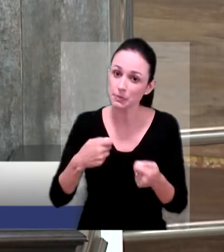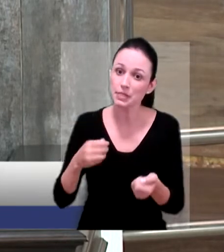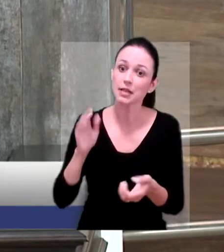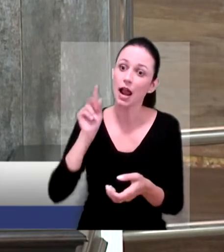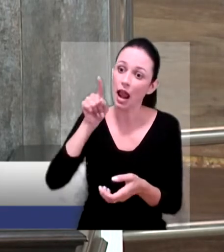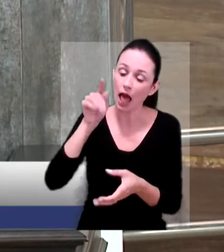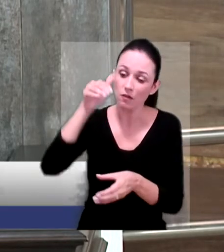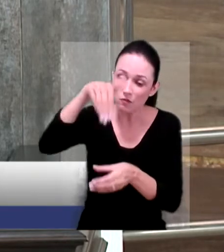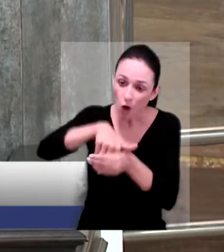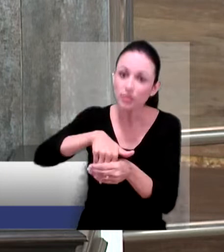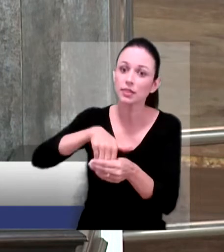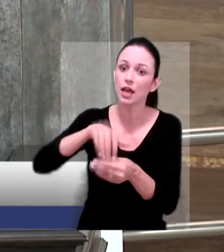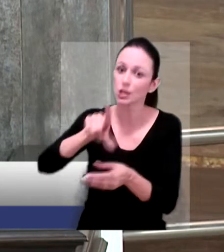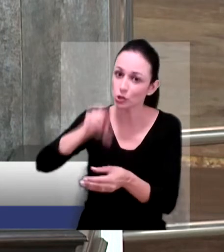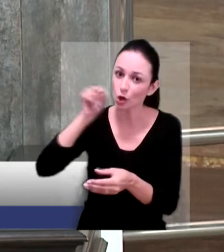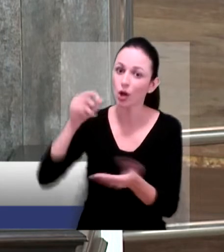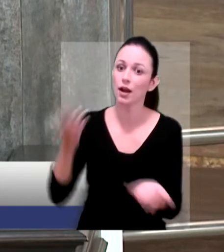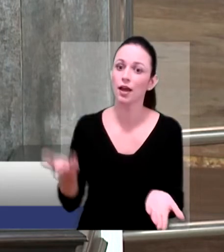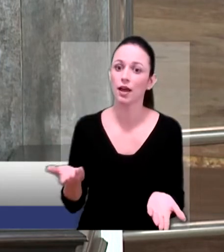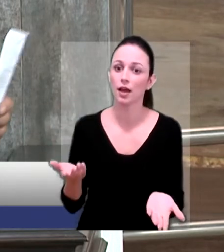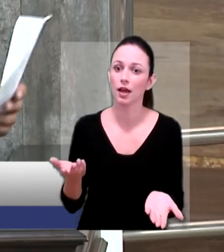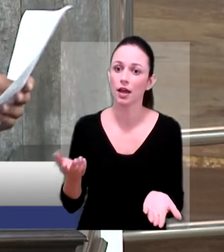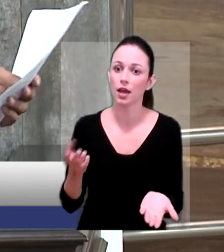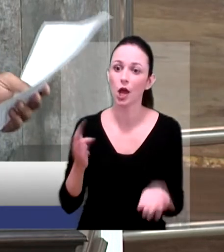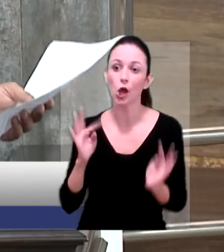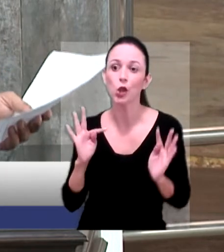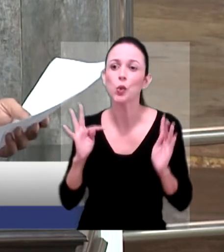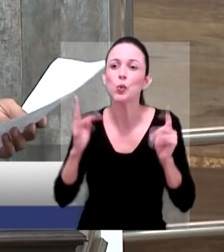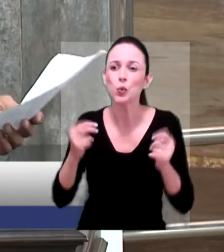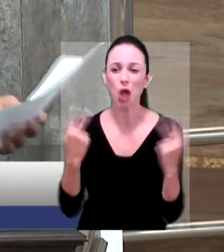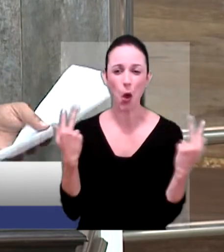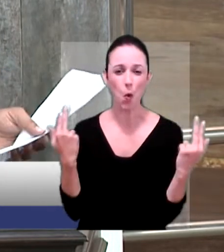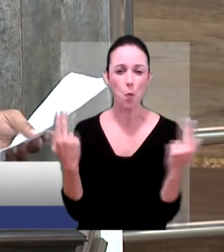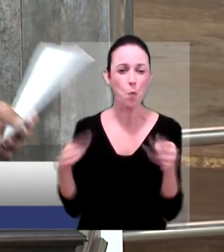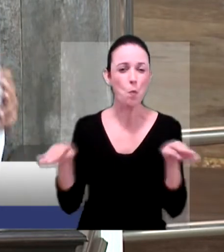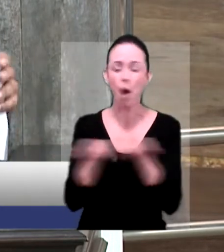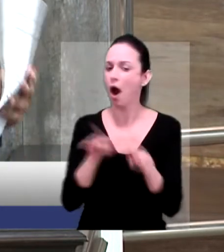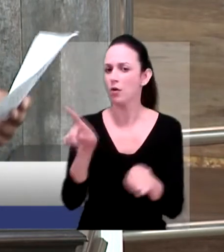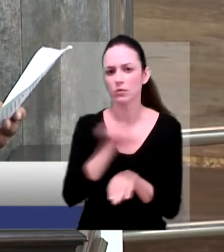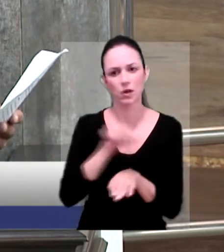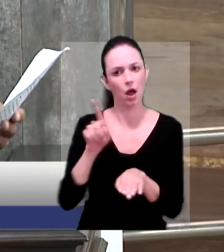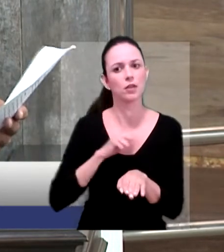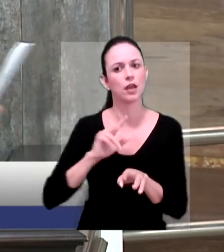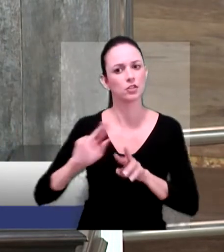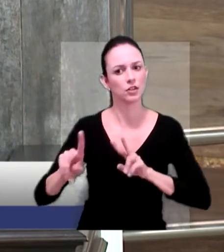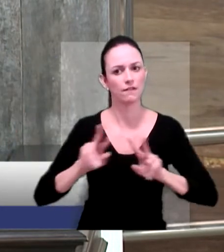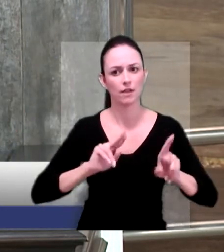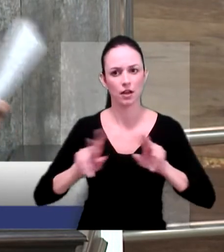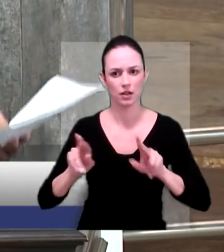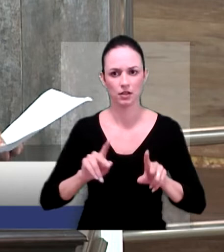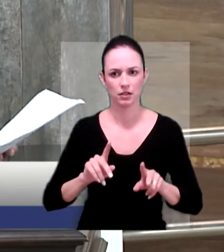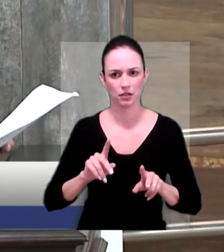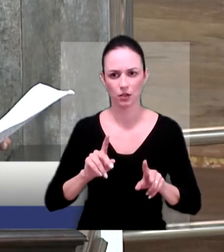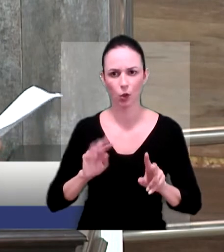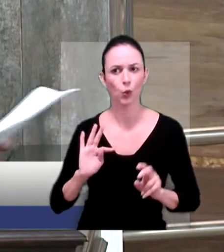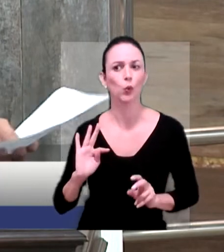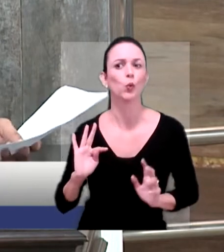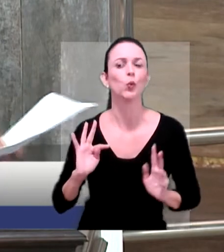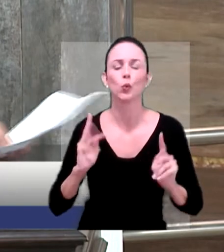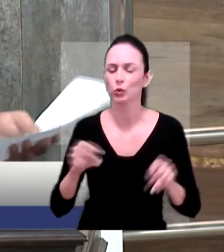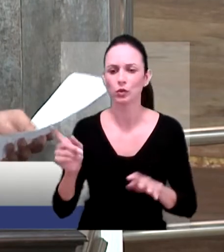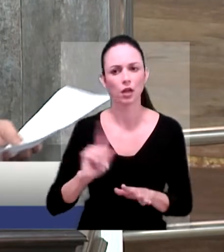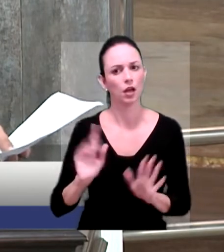mundo é igual. Esse negócio de tudo é igual, generalizar, seja lá o que for o âmbito, isso